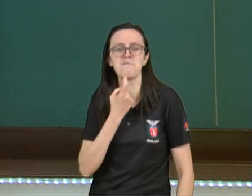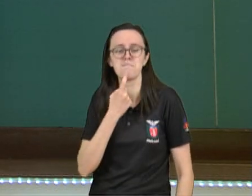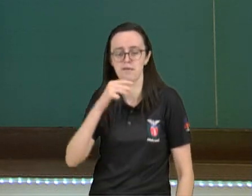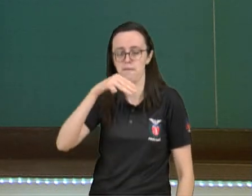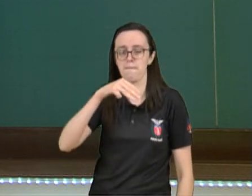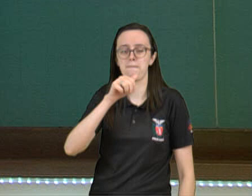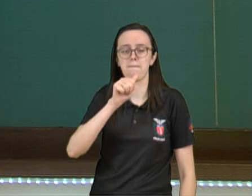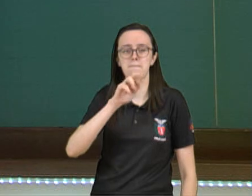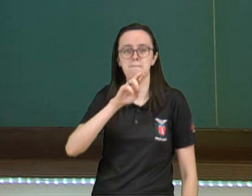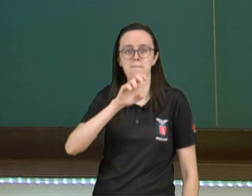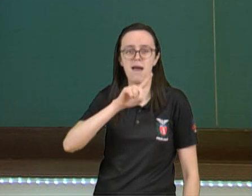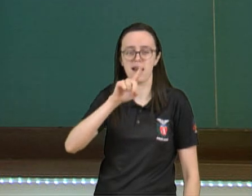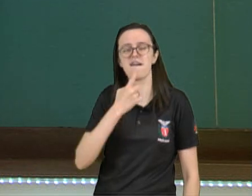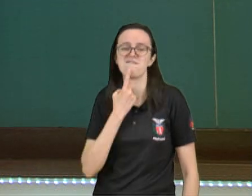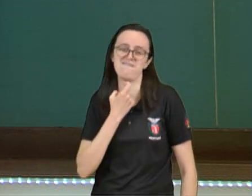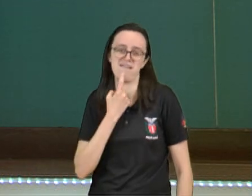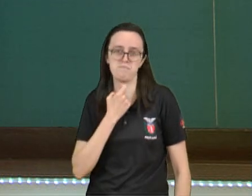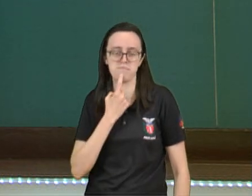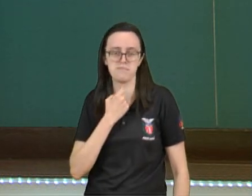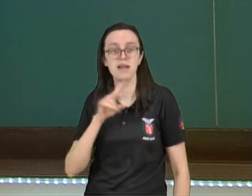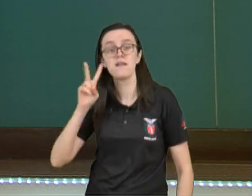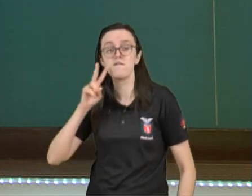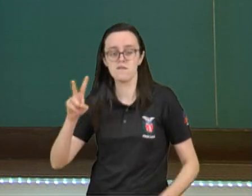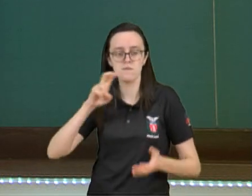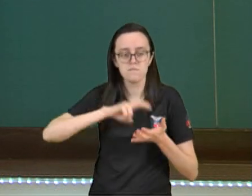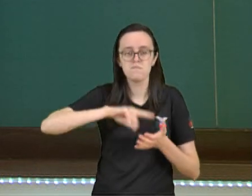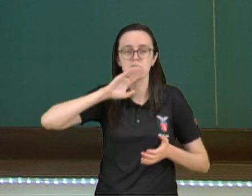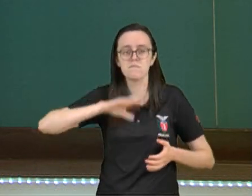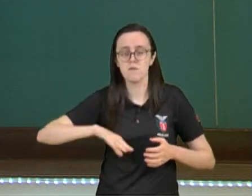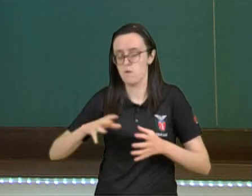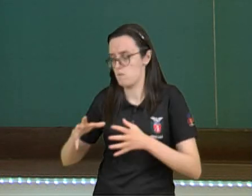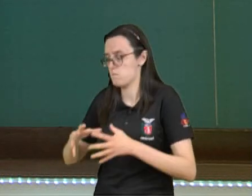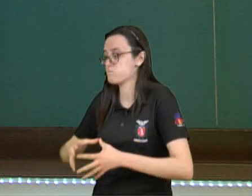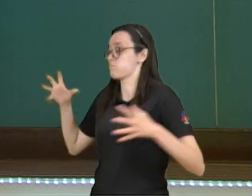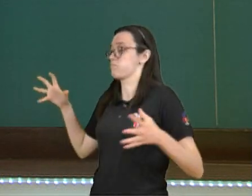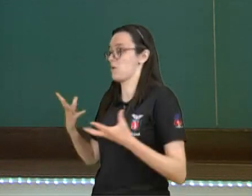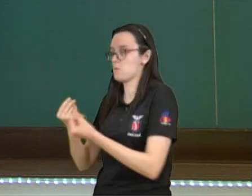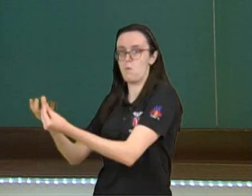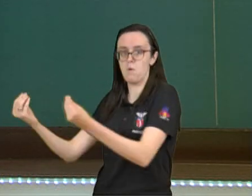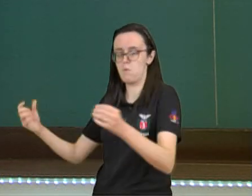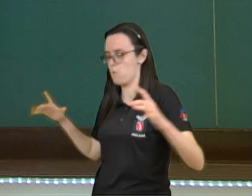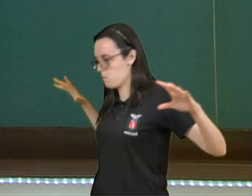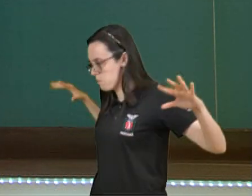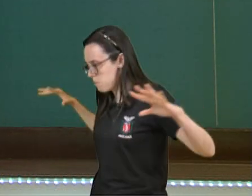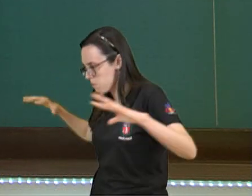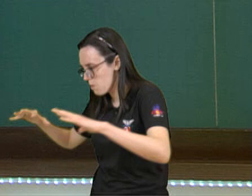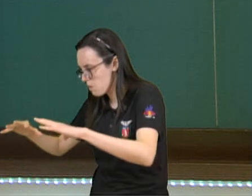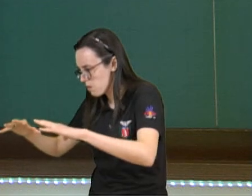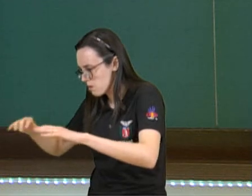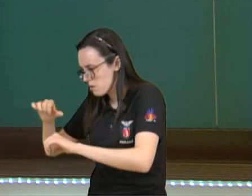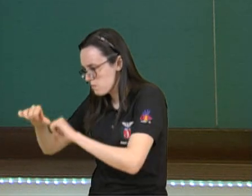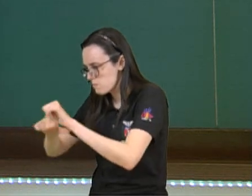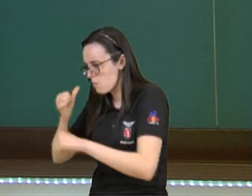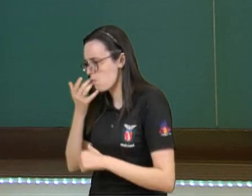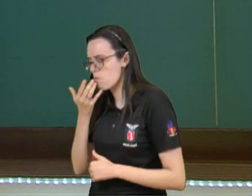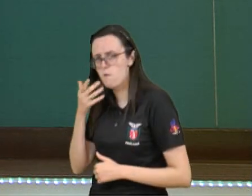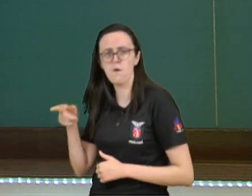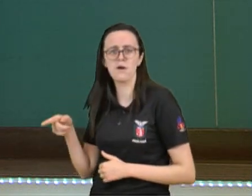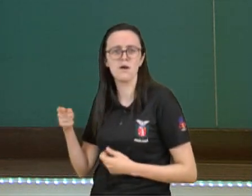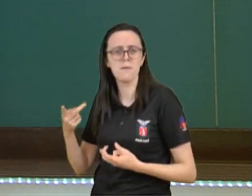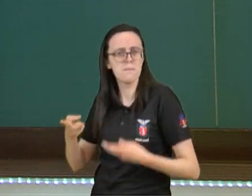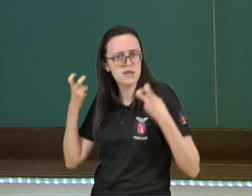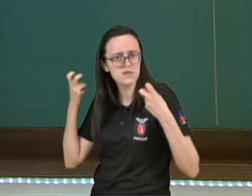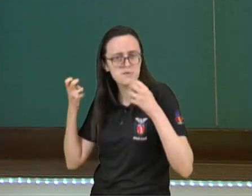do dia, tem essa floração, tem esse boom, esse aumento do número desses organismos, e percebam